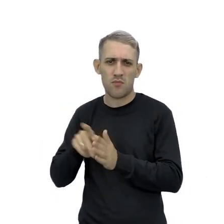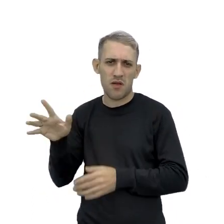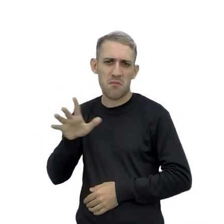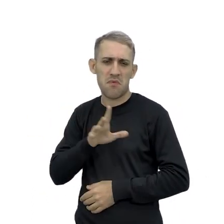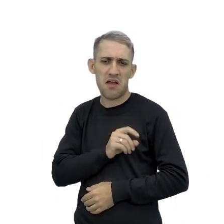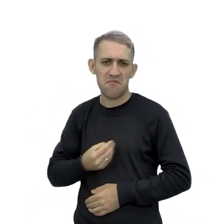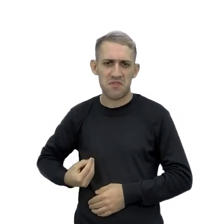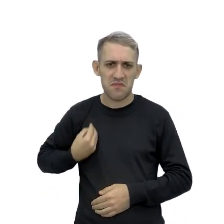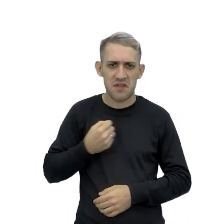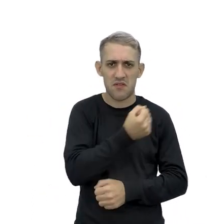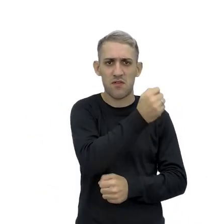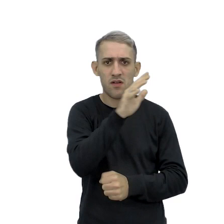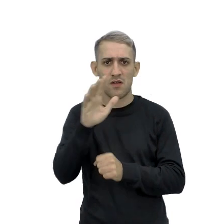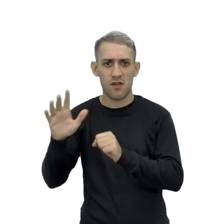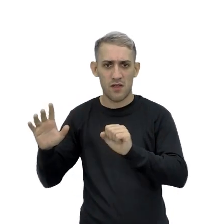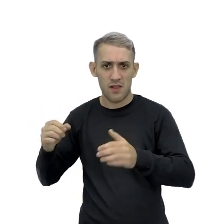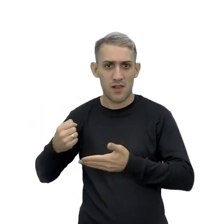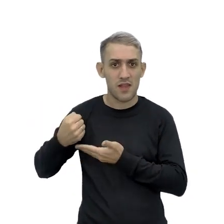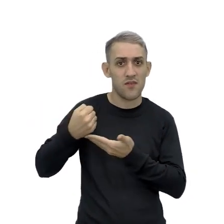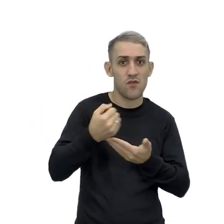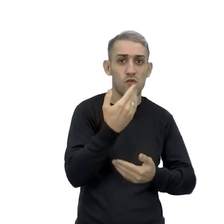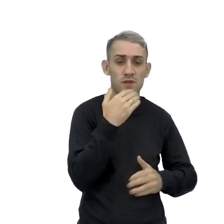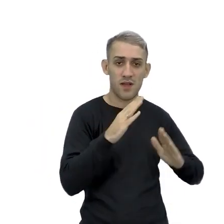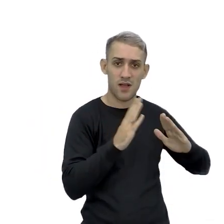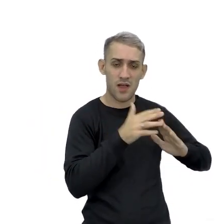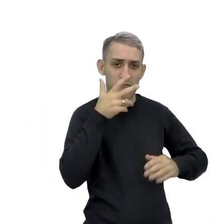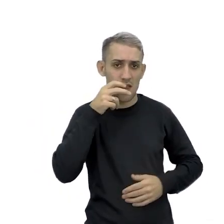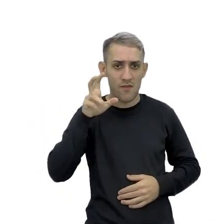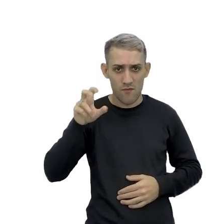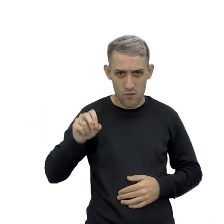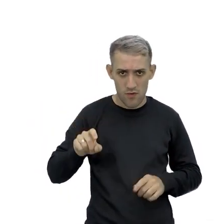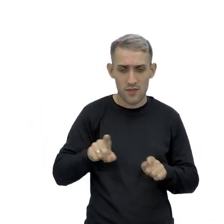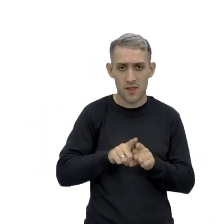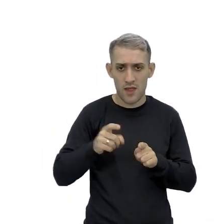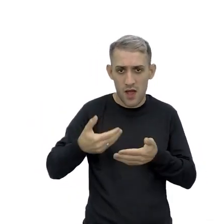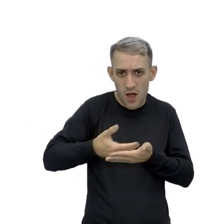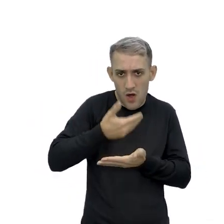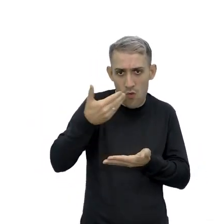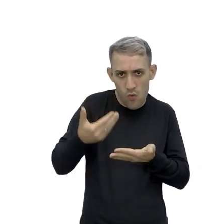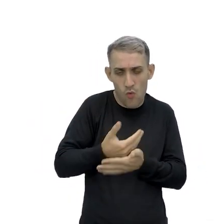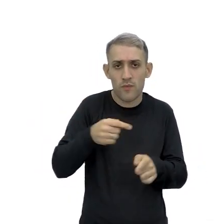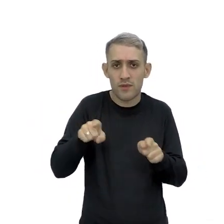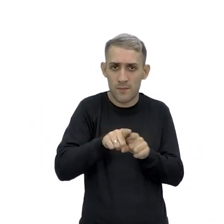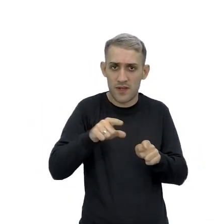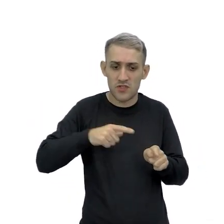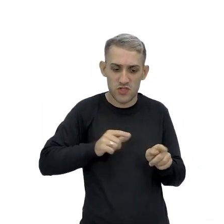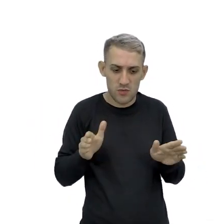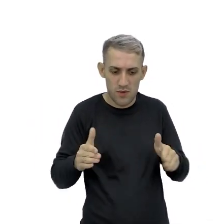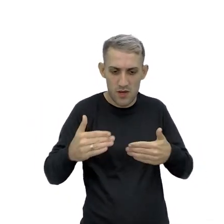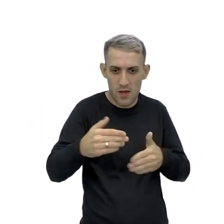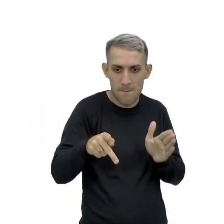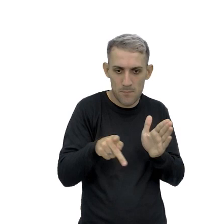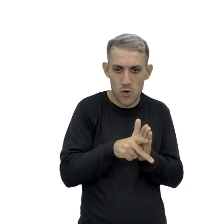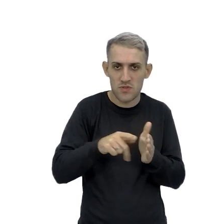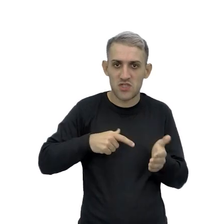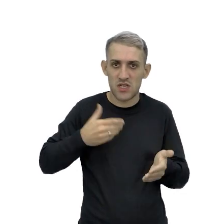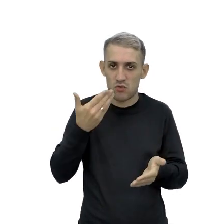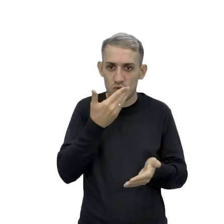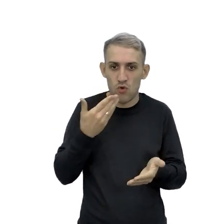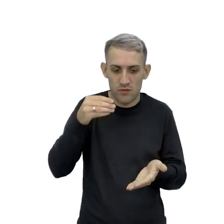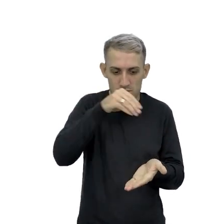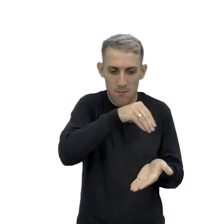na floresta, foi levar então comida à vovozinha. Além da sopa, ela tinha uma caixinha para acomodar pequenos